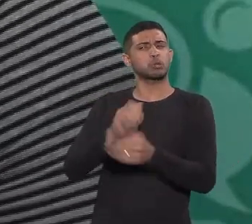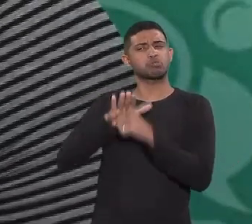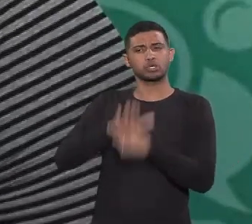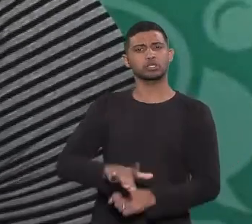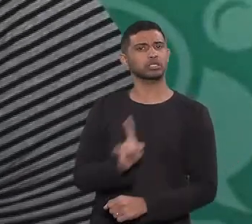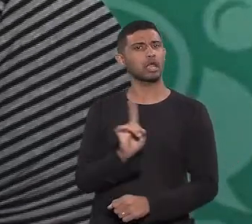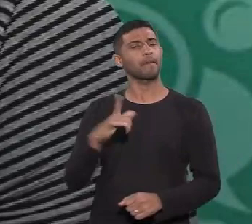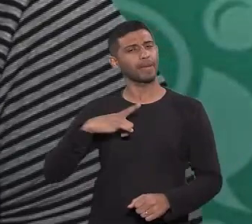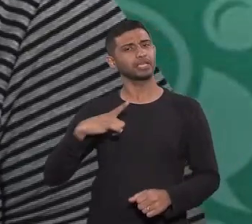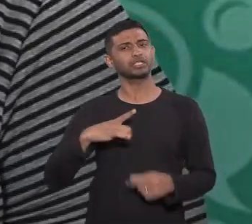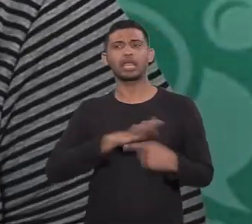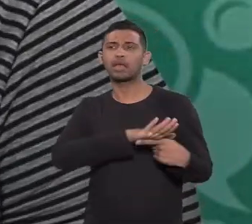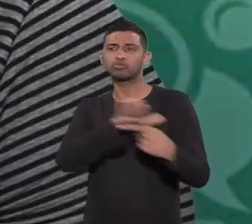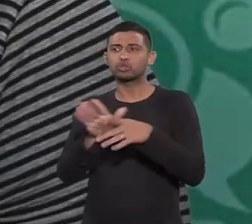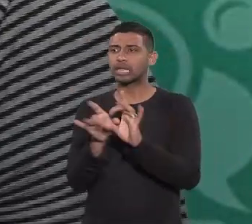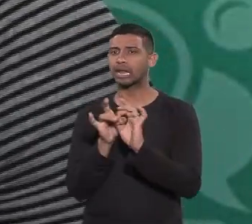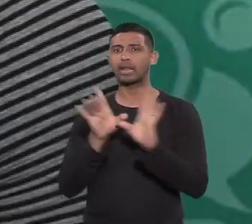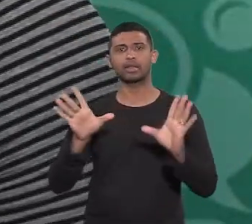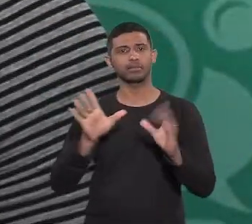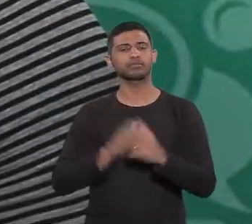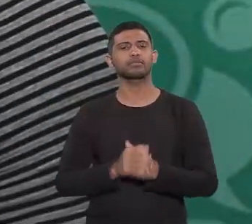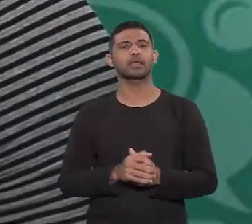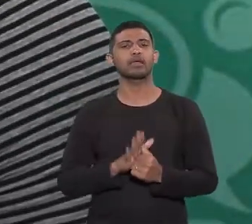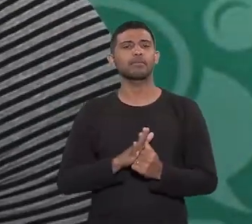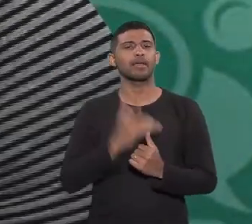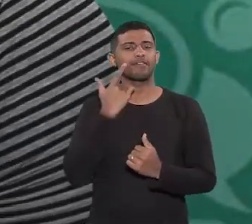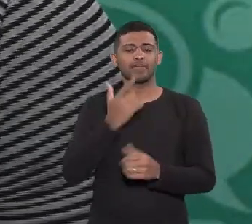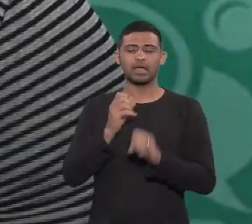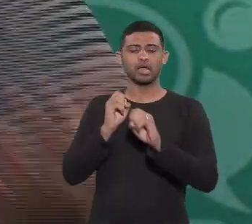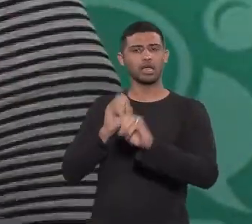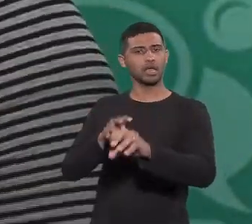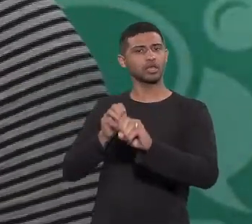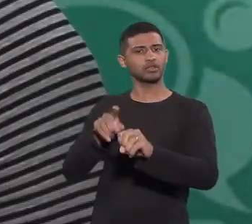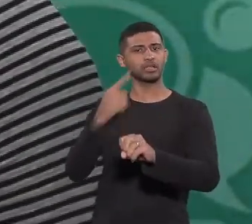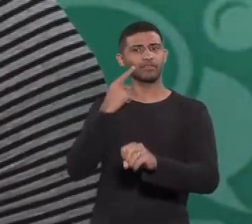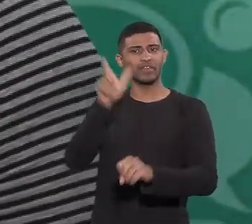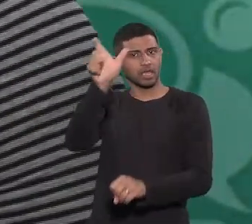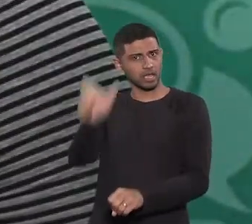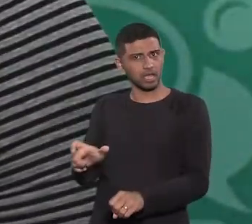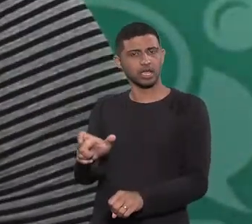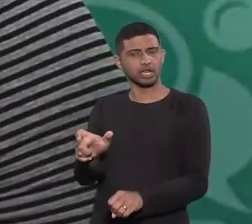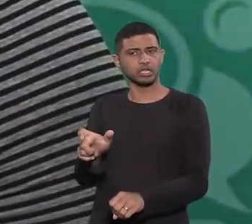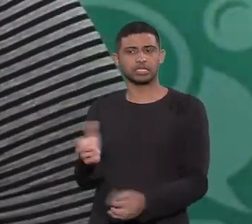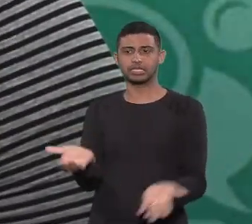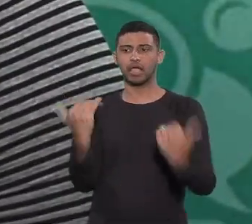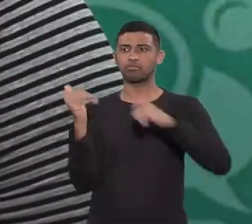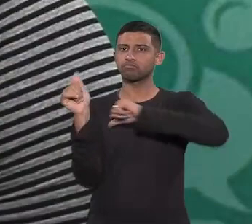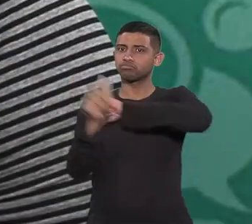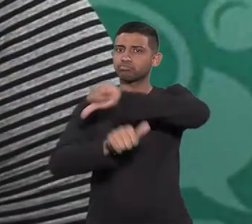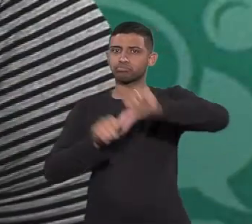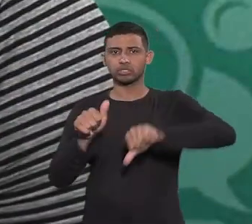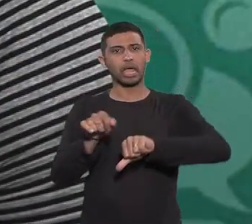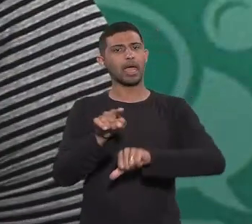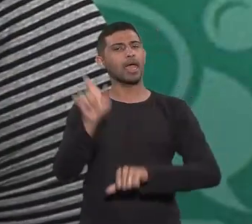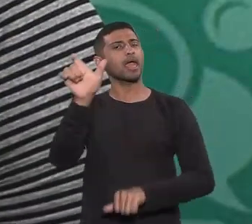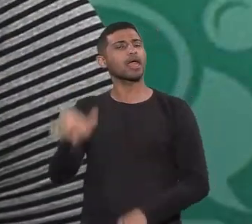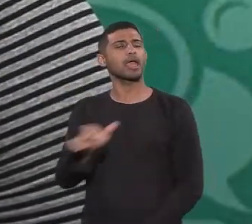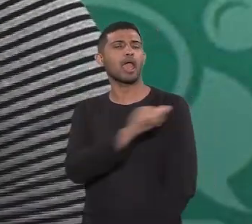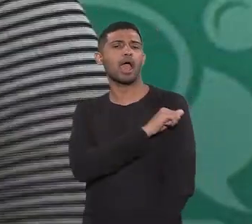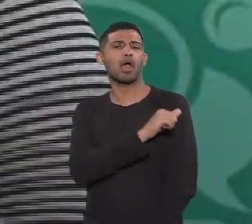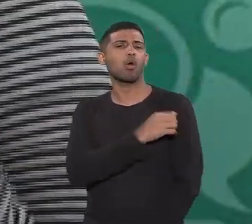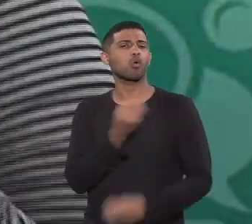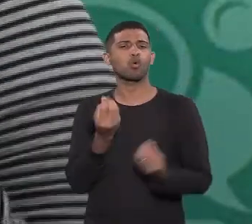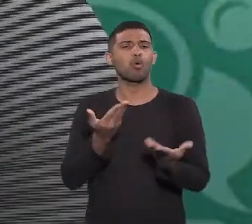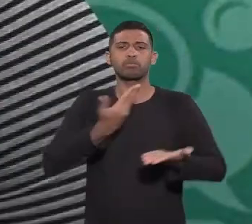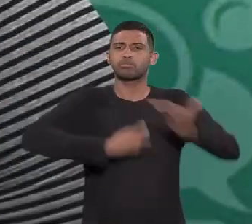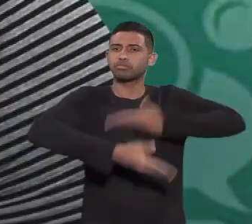seja libertadora, como o Paulo Freire falou, mas uma educação em que os sujeitos da educação sejam outros, que esses alunos estejam não